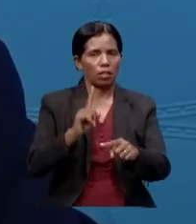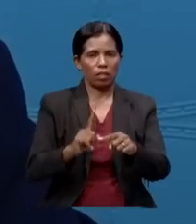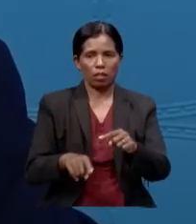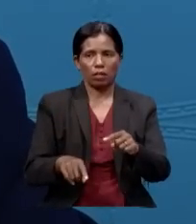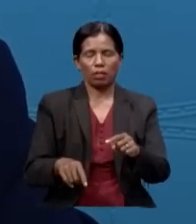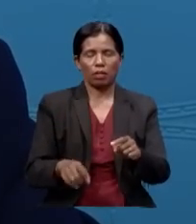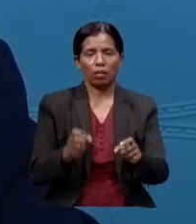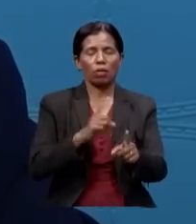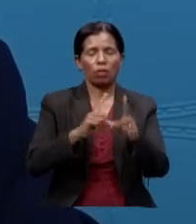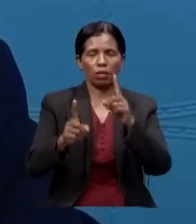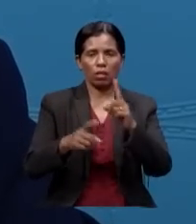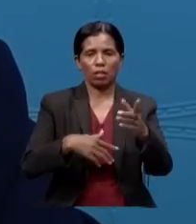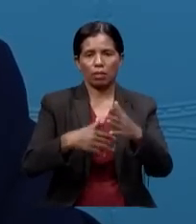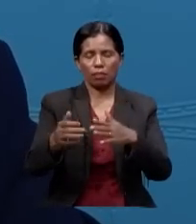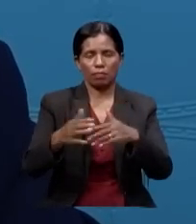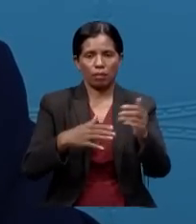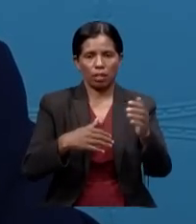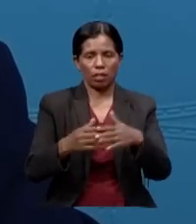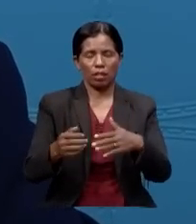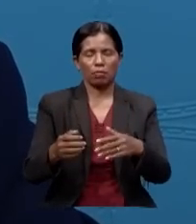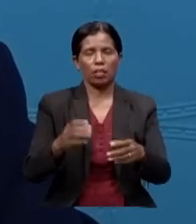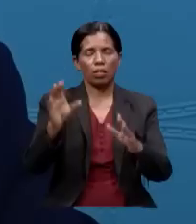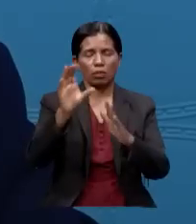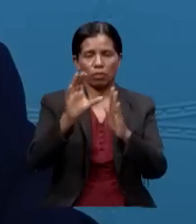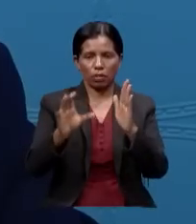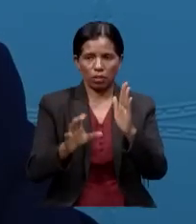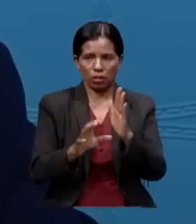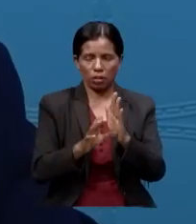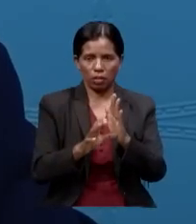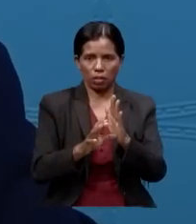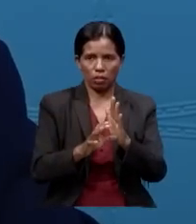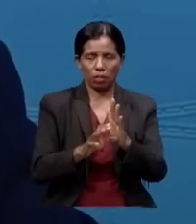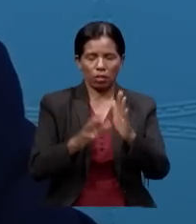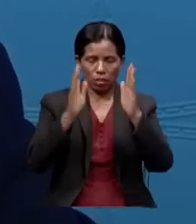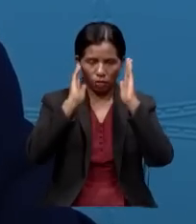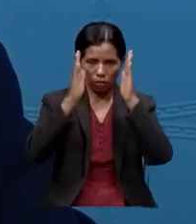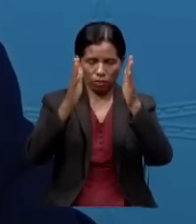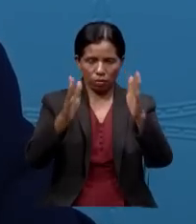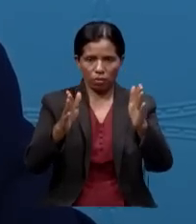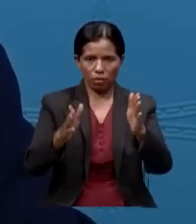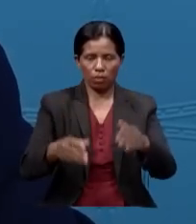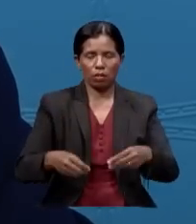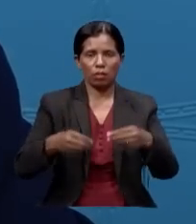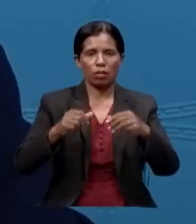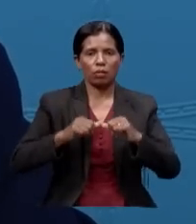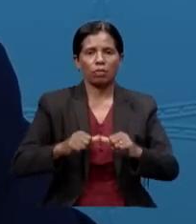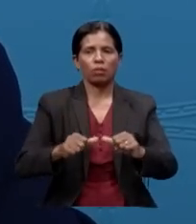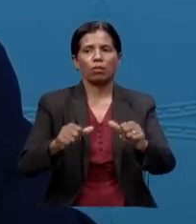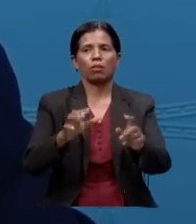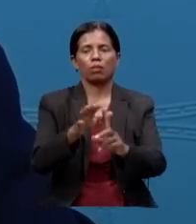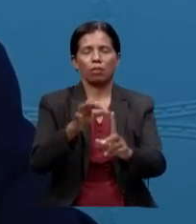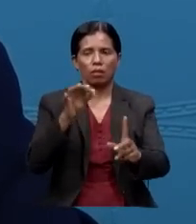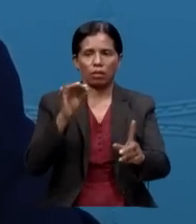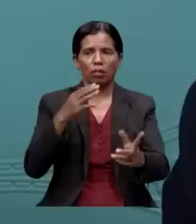halo interpretação e wen, ba constituição, nebe ninia intenção, mas a tu continua retan